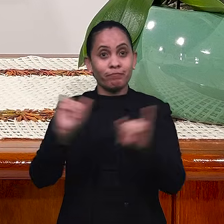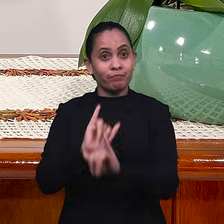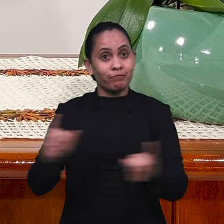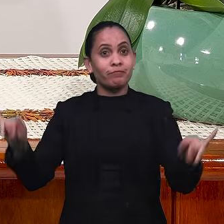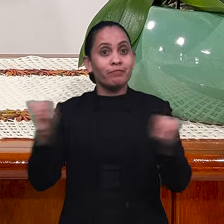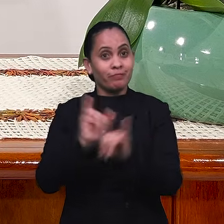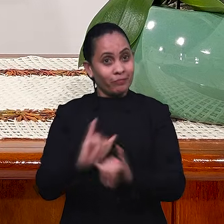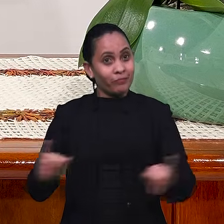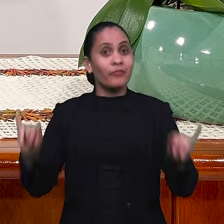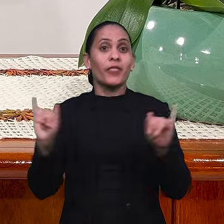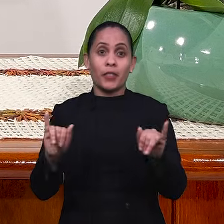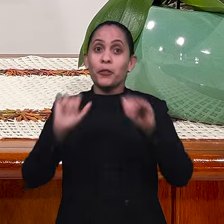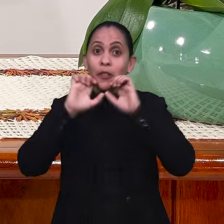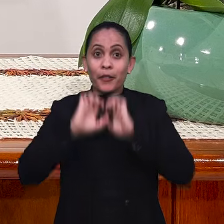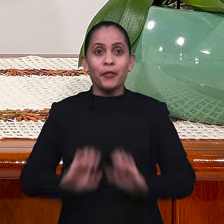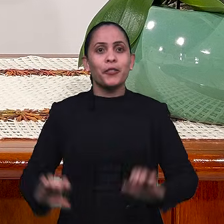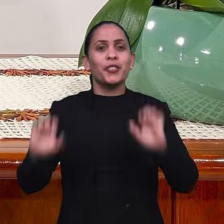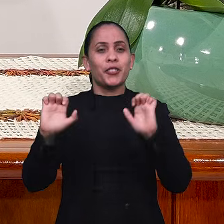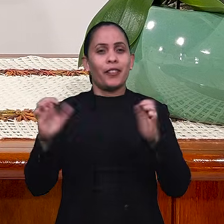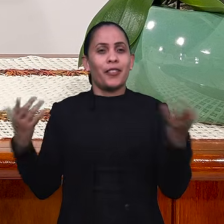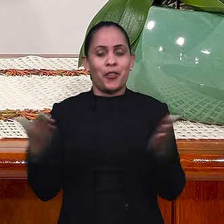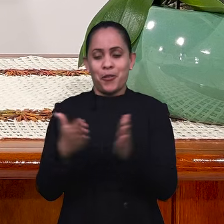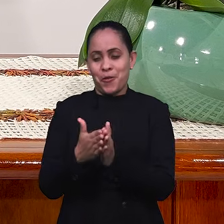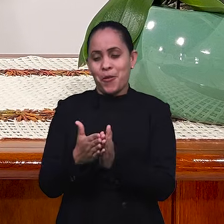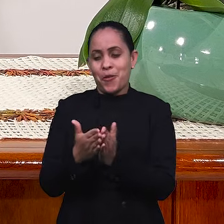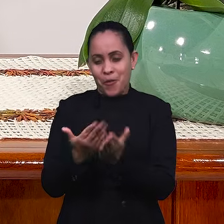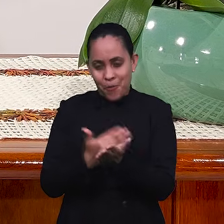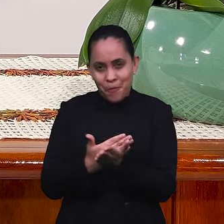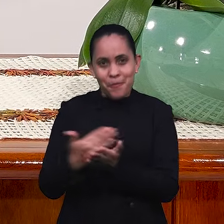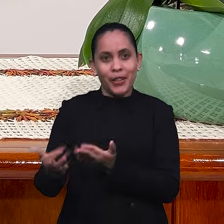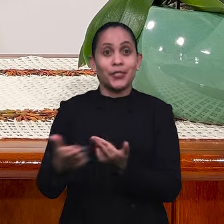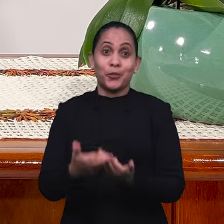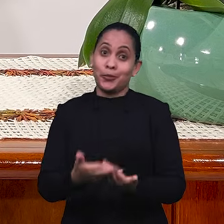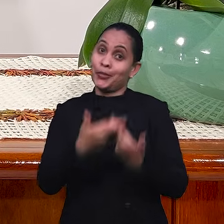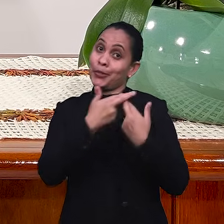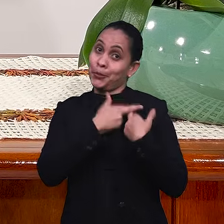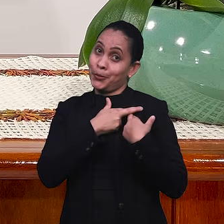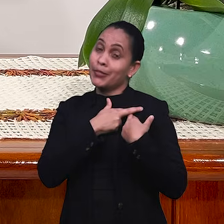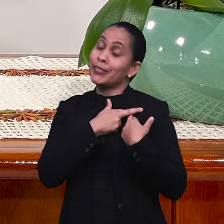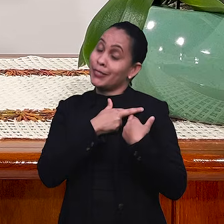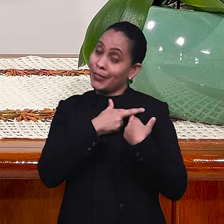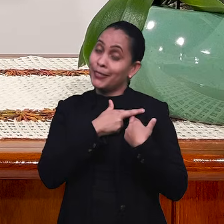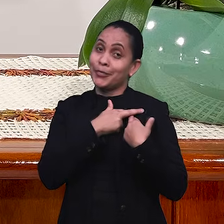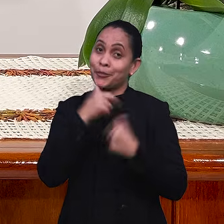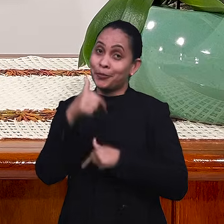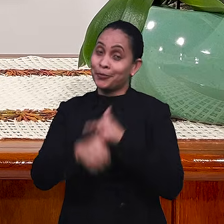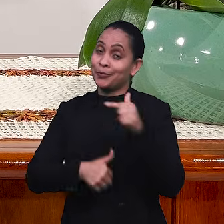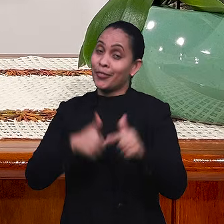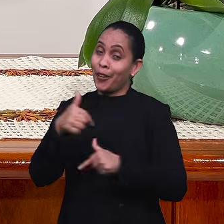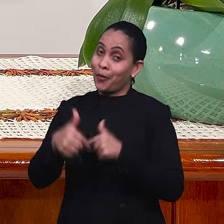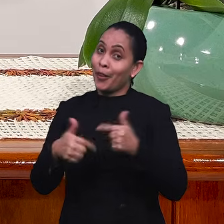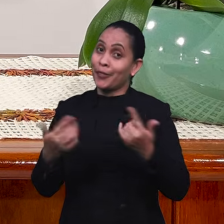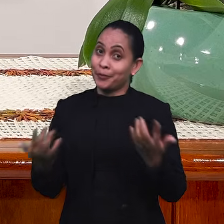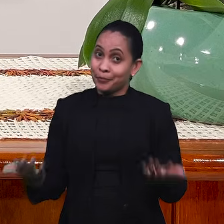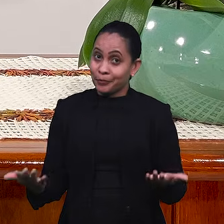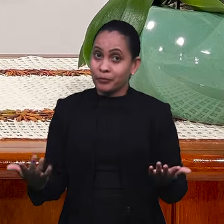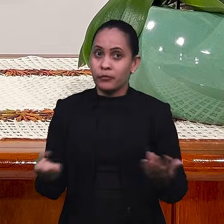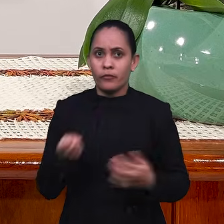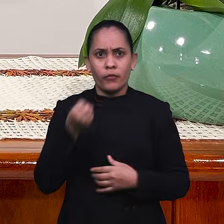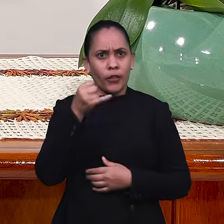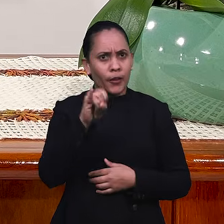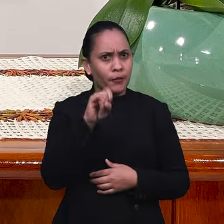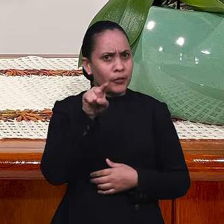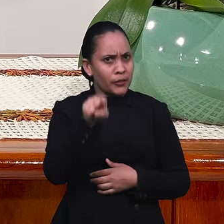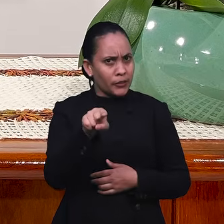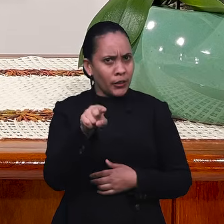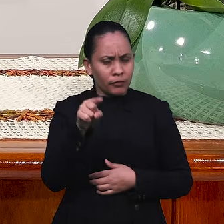Deus, e aí então começa a instrumentalidade. Meus irmãos, sem instrumentalidade, a salvação não está